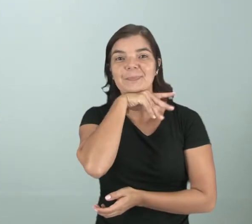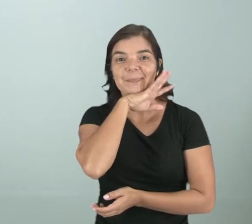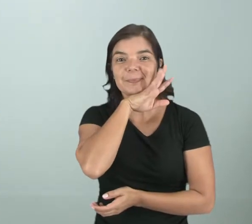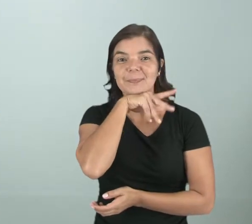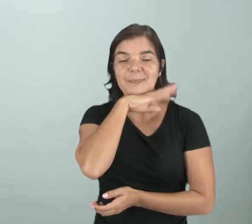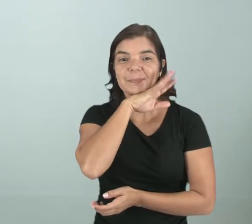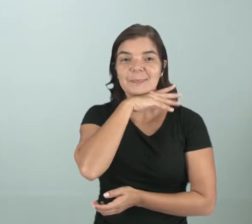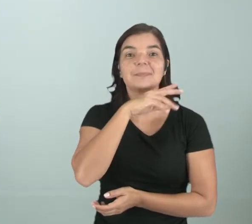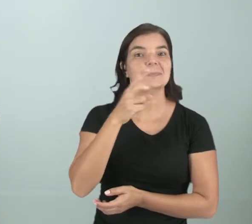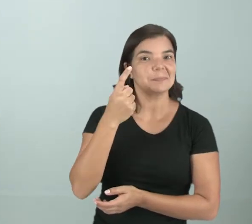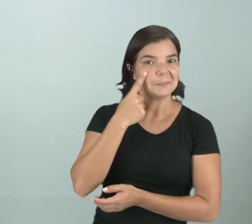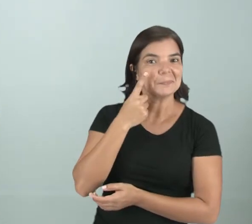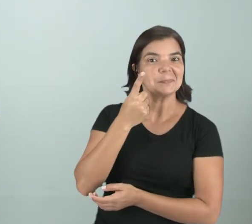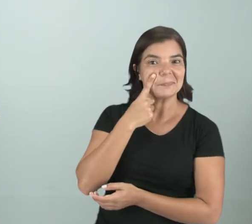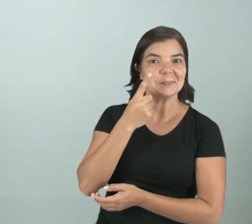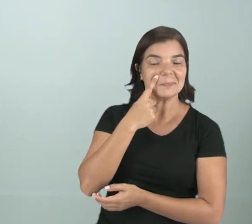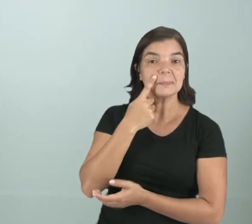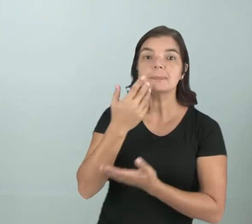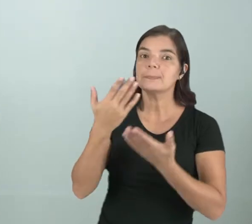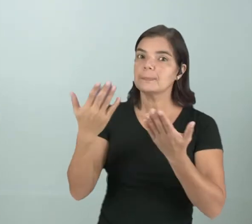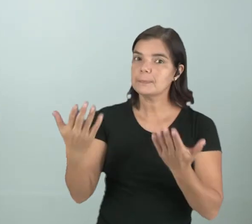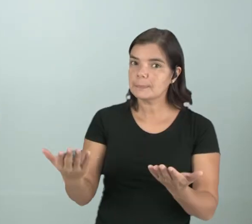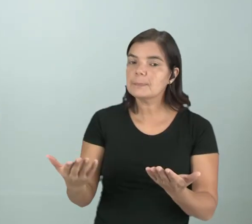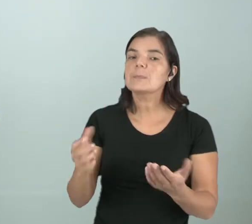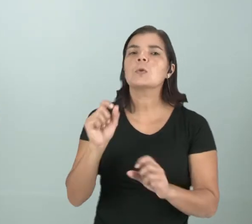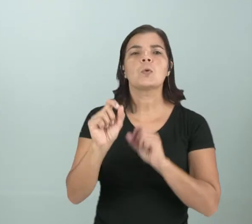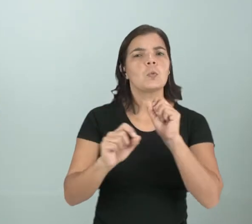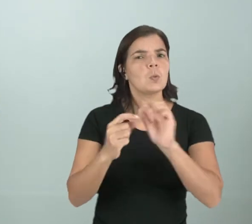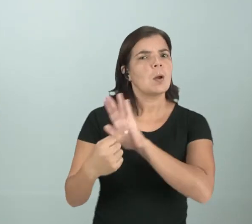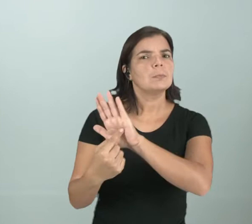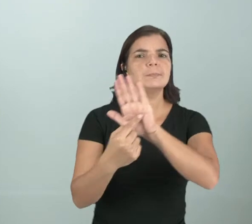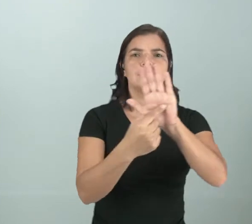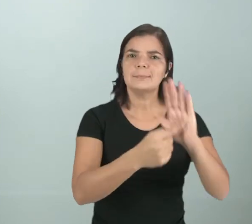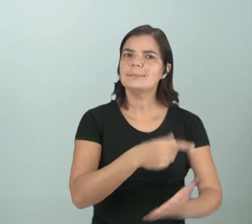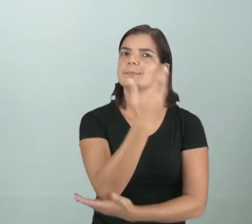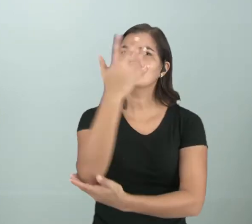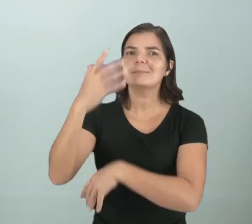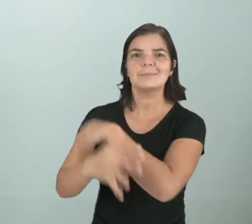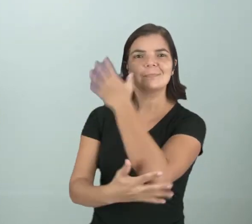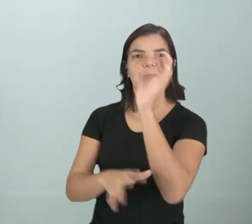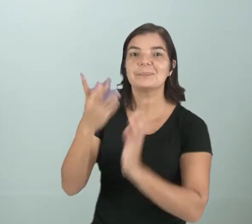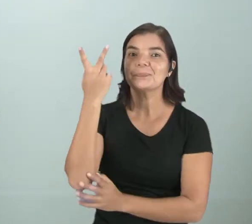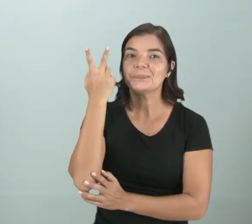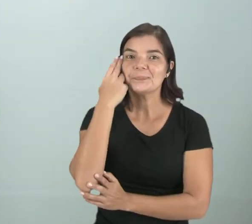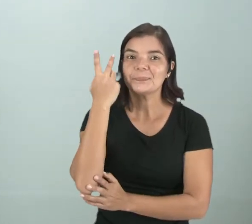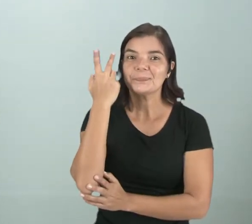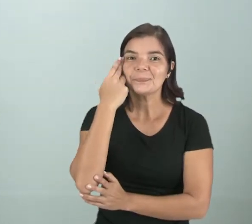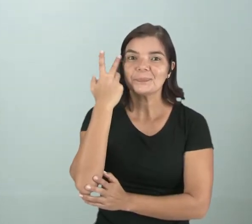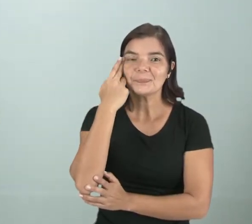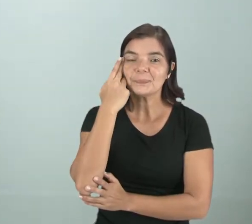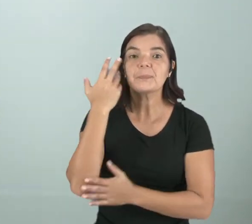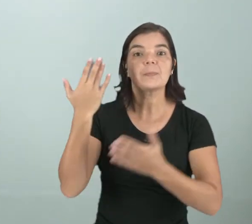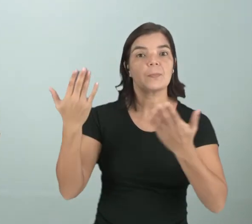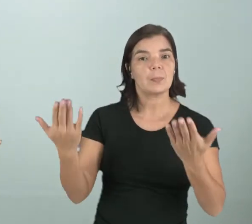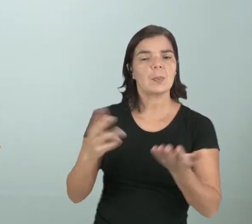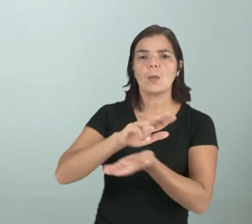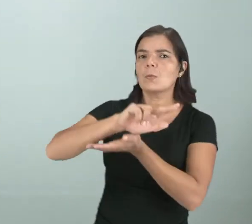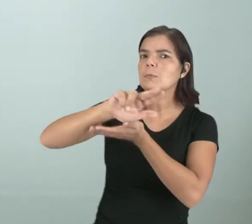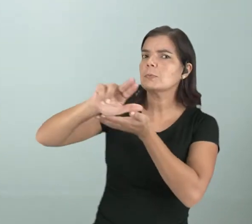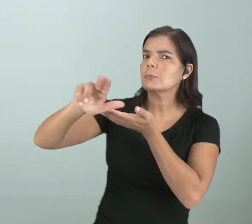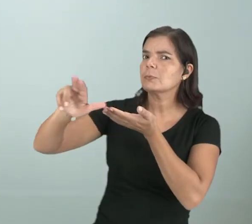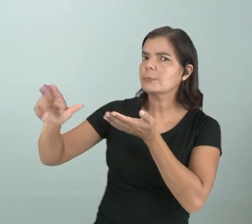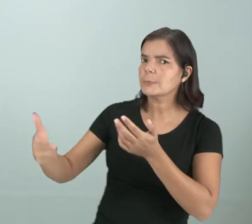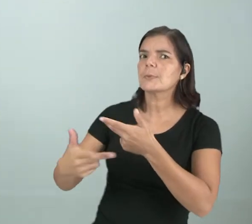animais. Estão vendo? Então, aqui nós temos a representação de uma paisagem natural. Aqui tem